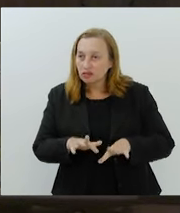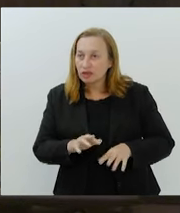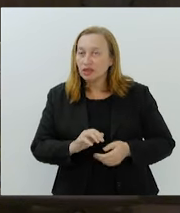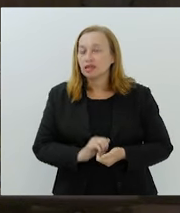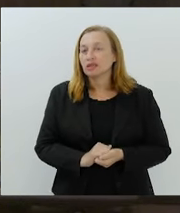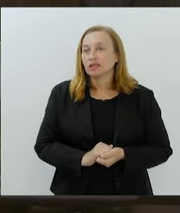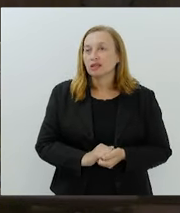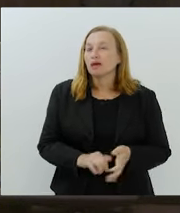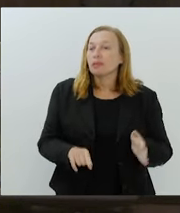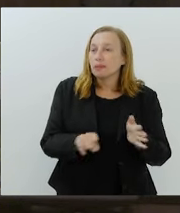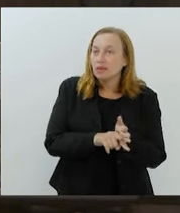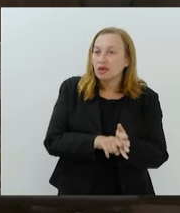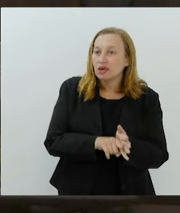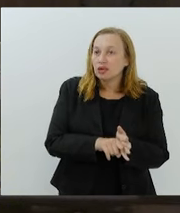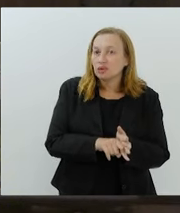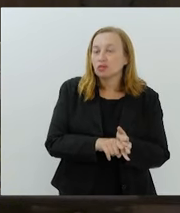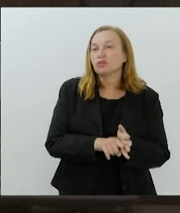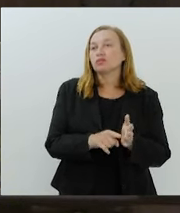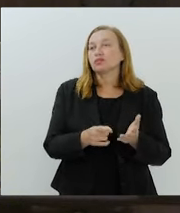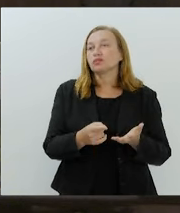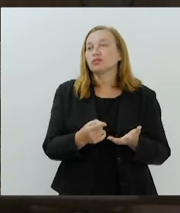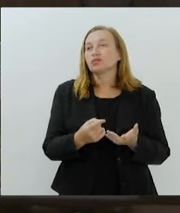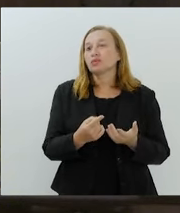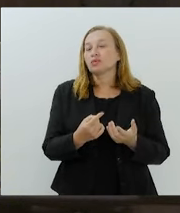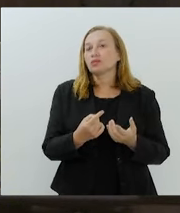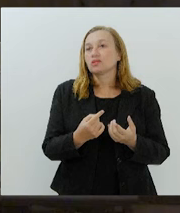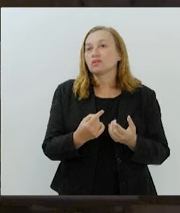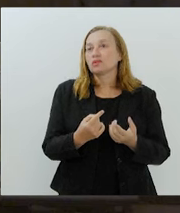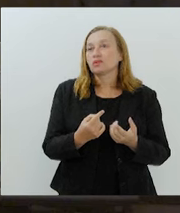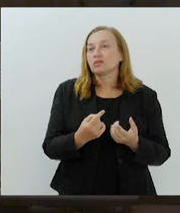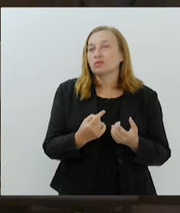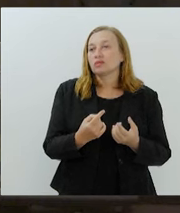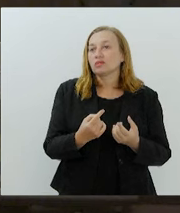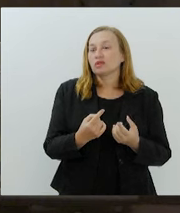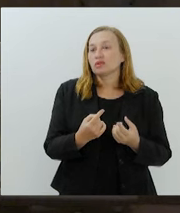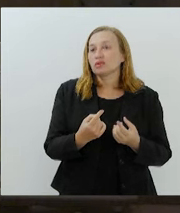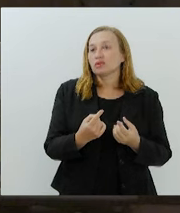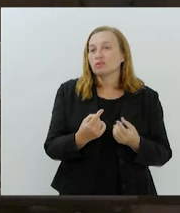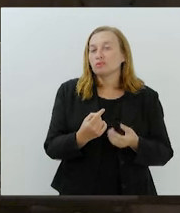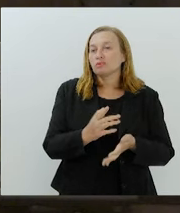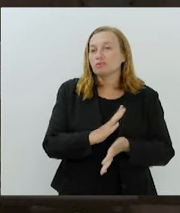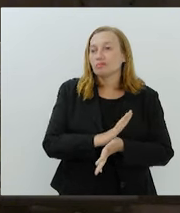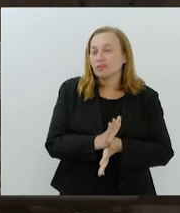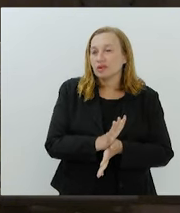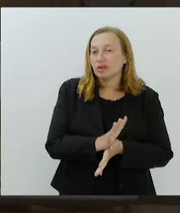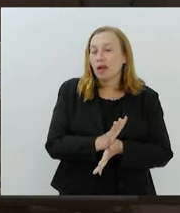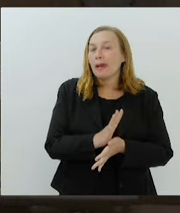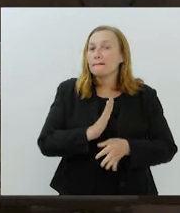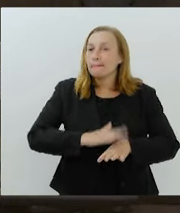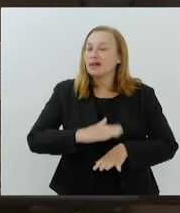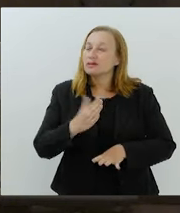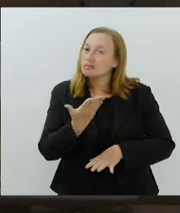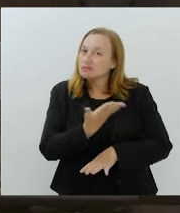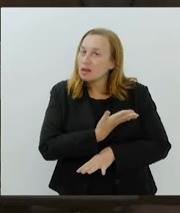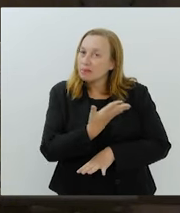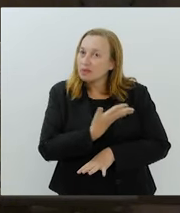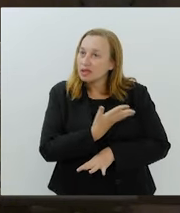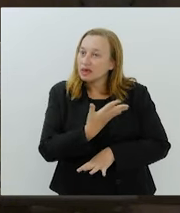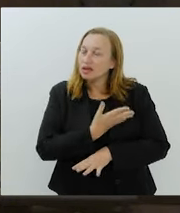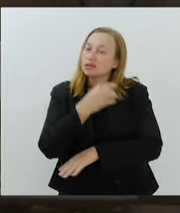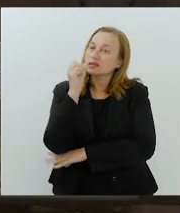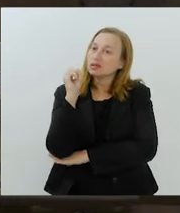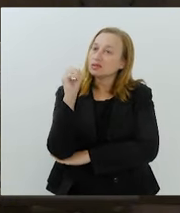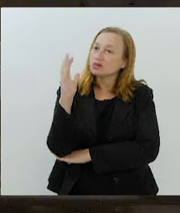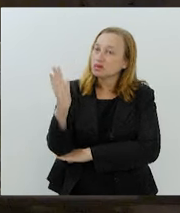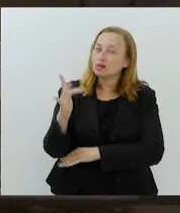menos individualista, menos agressiva, de uma forma mais amiga da natureza,